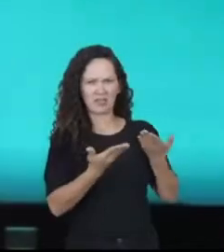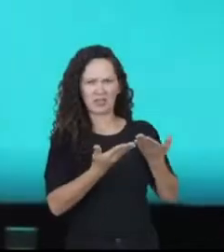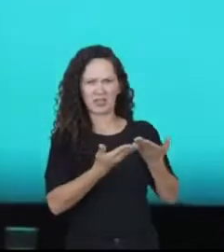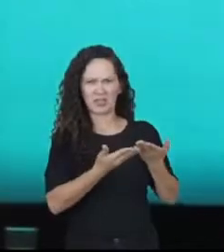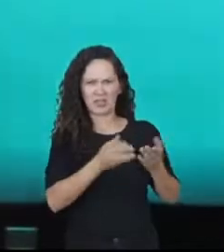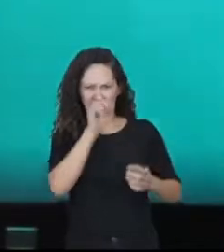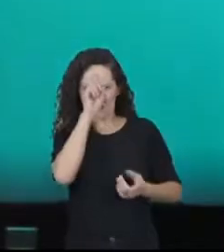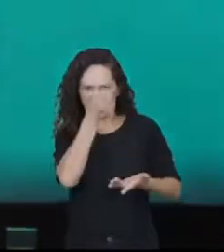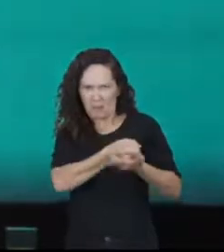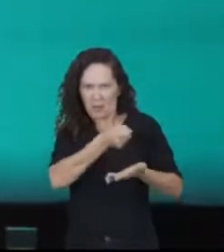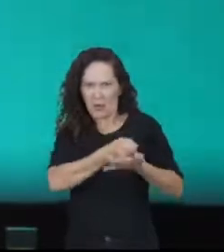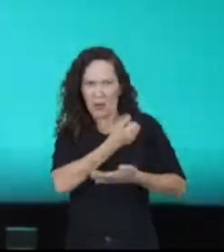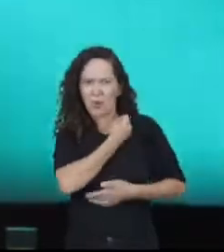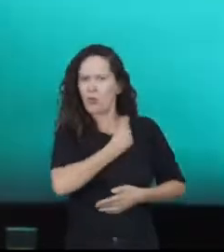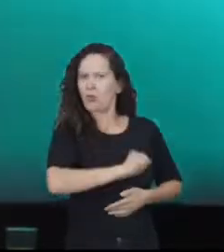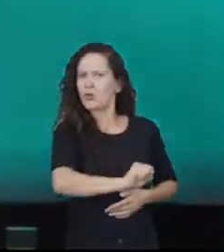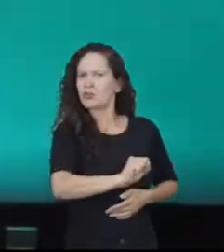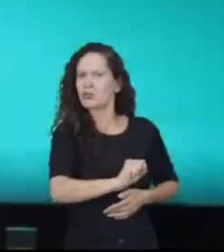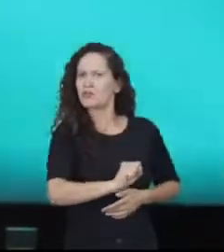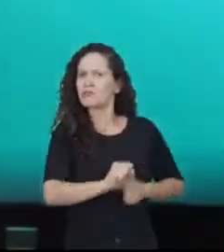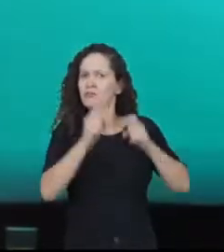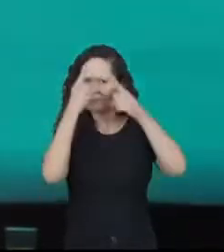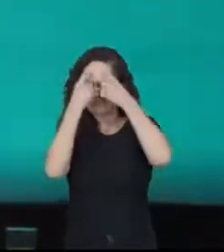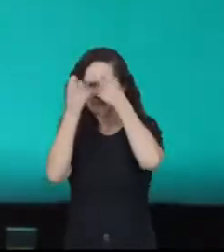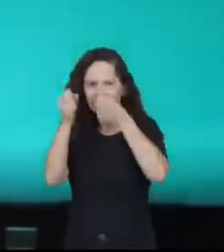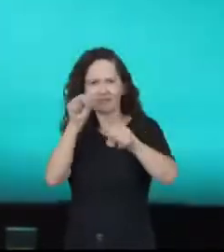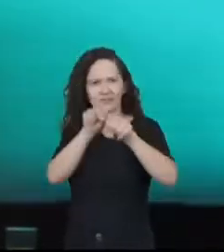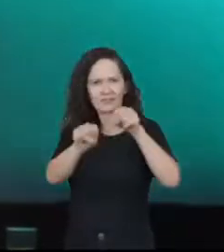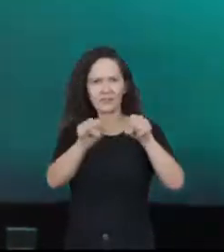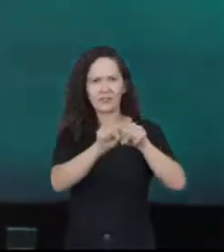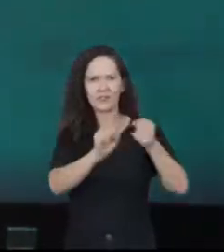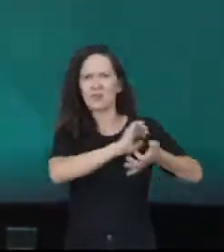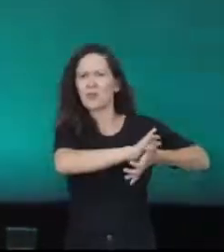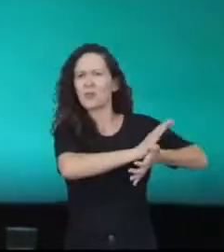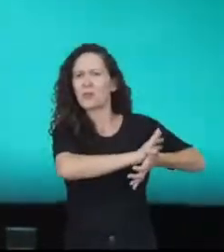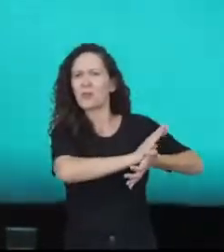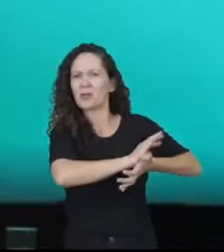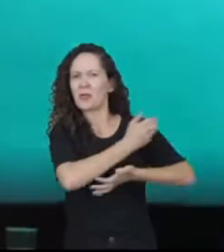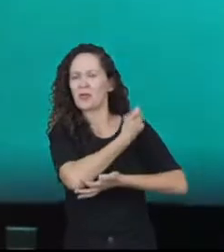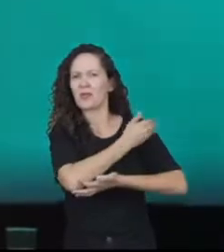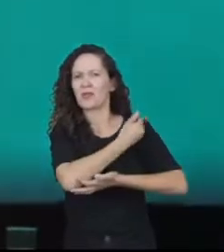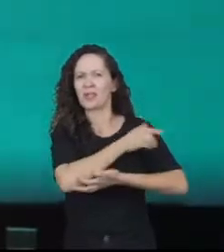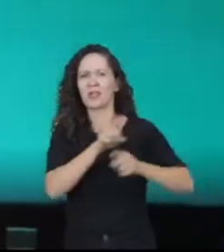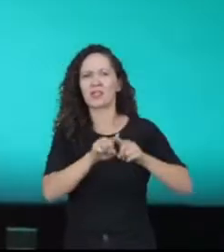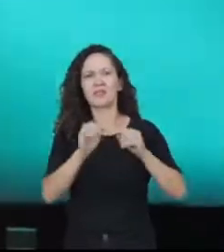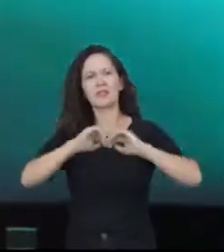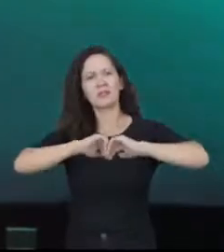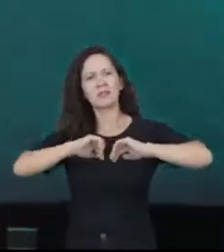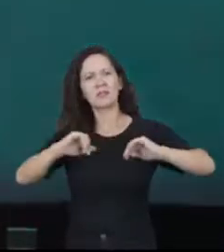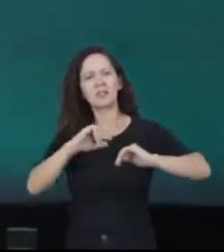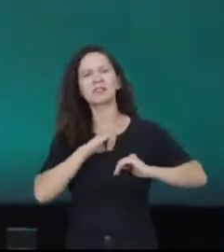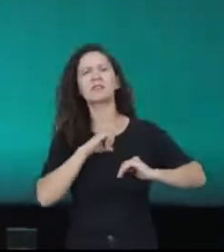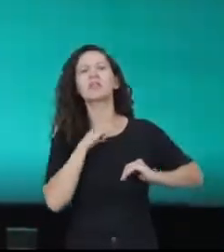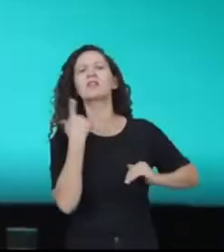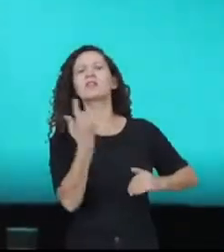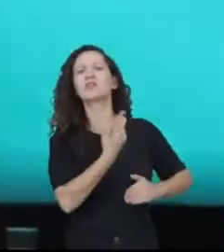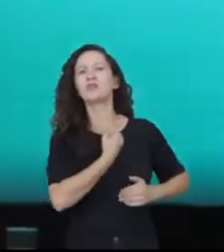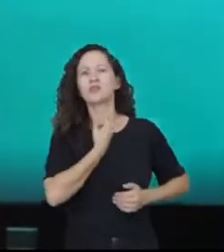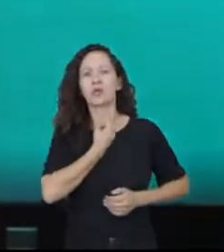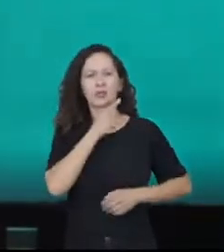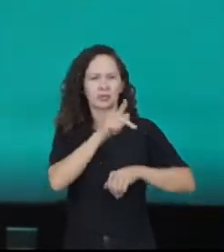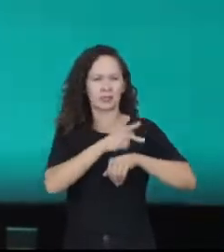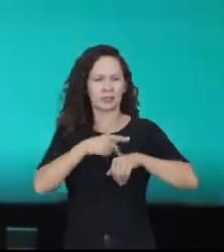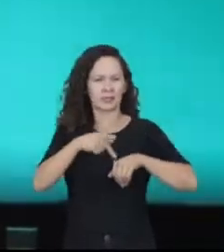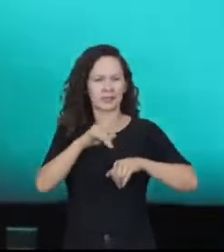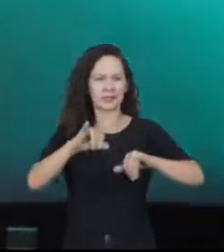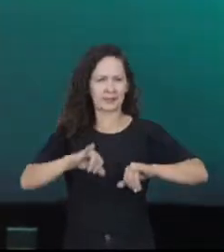ódio, a violência, a discriminação, a exclusão que pesam sobre o nosso país.